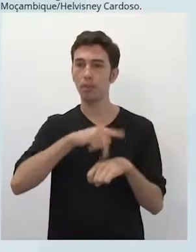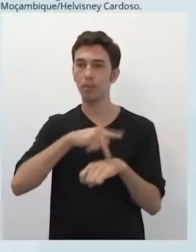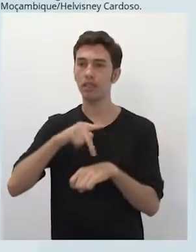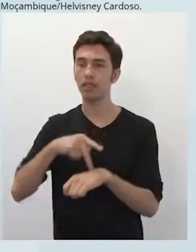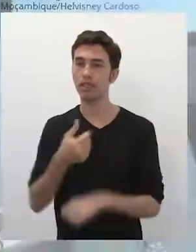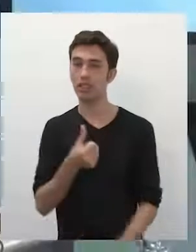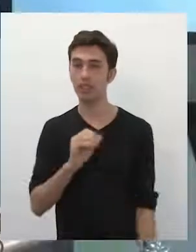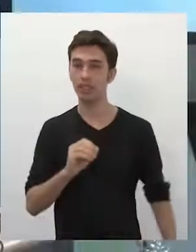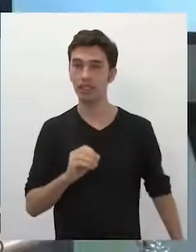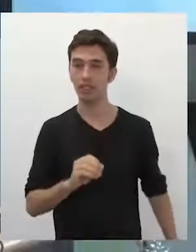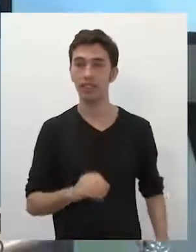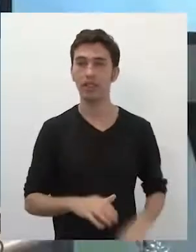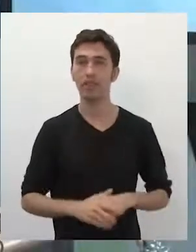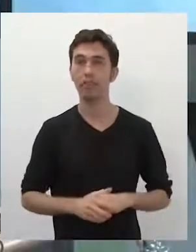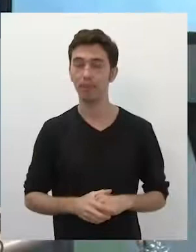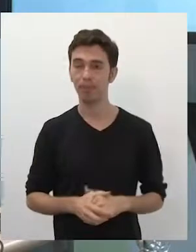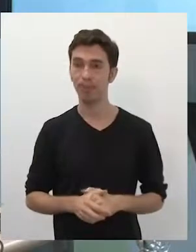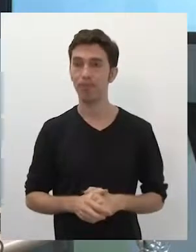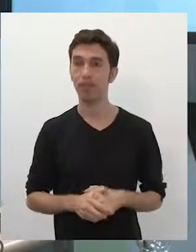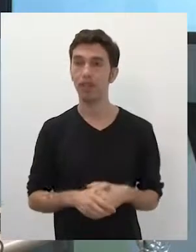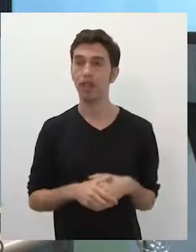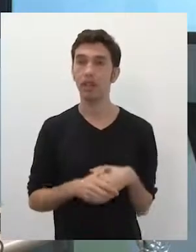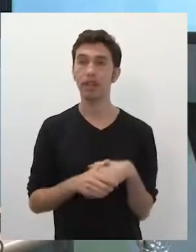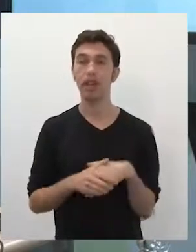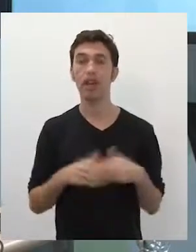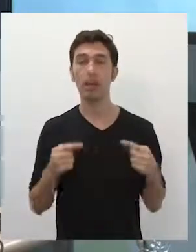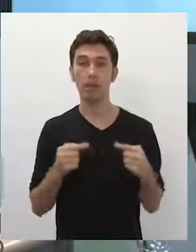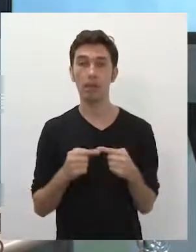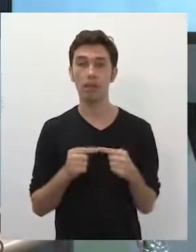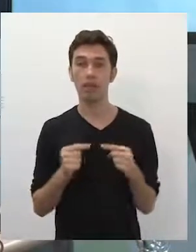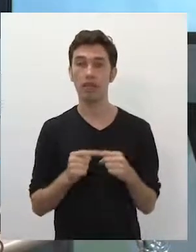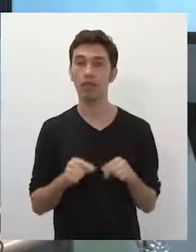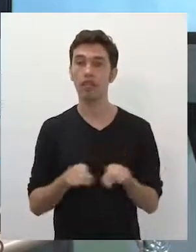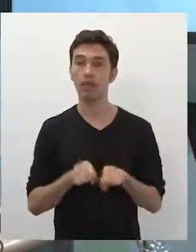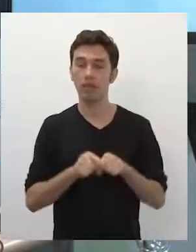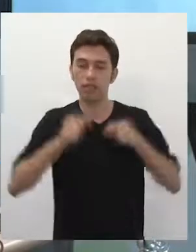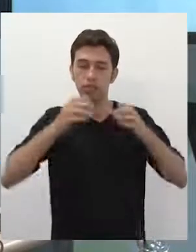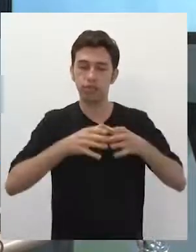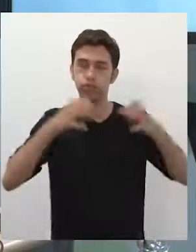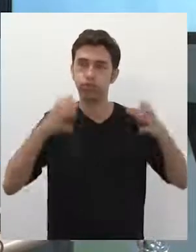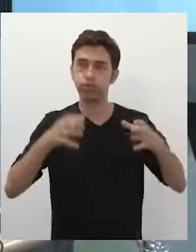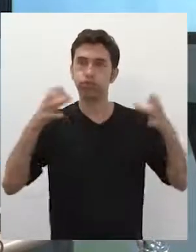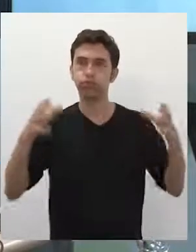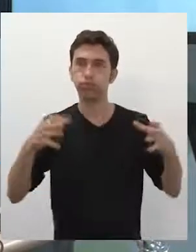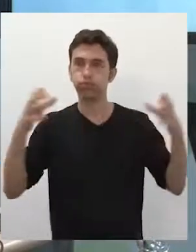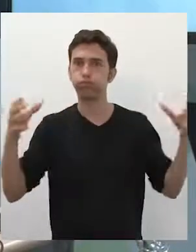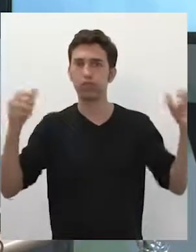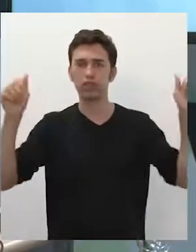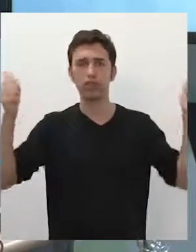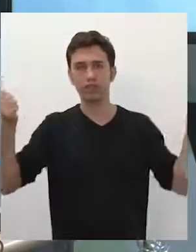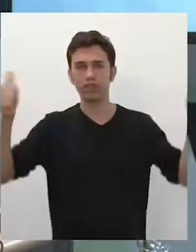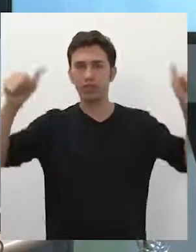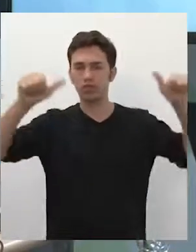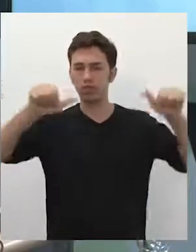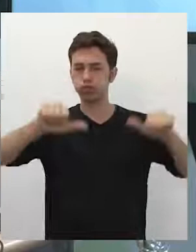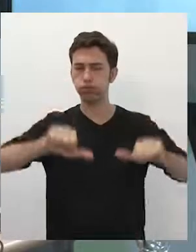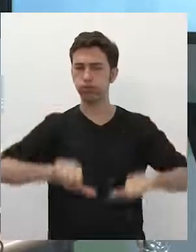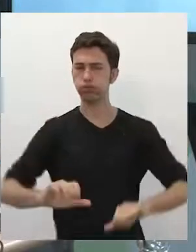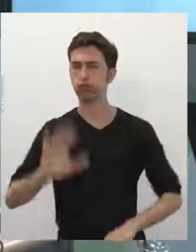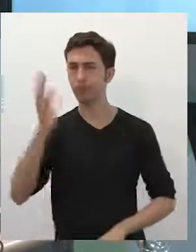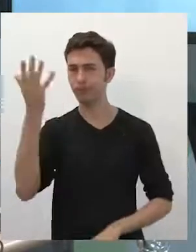está, entre aspas, acostumado a ver, mas tem tido um aumento. Então, a situação está piorando,